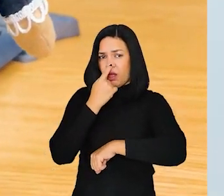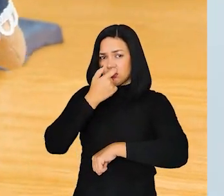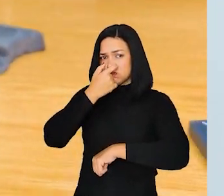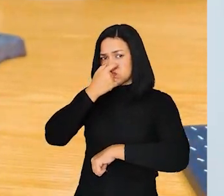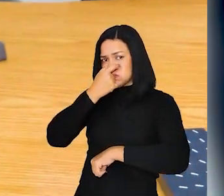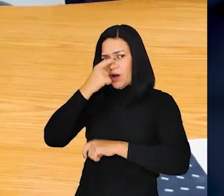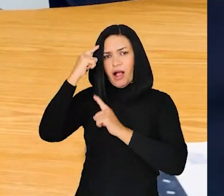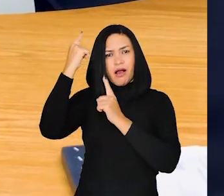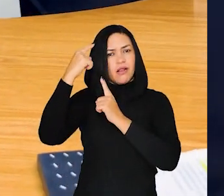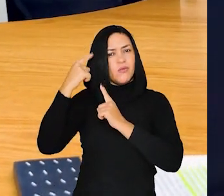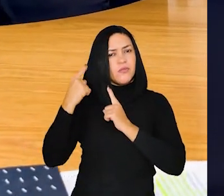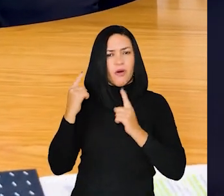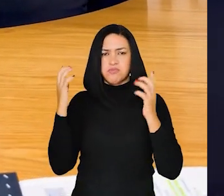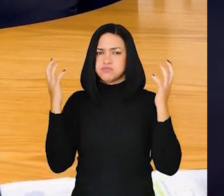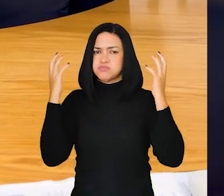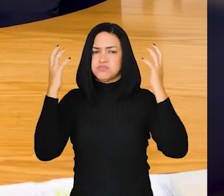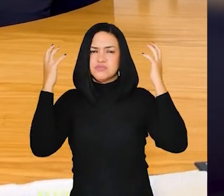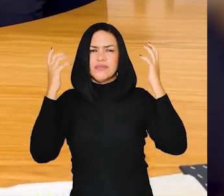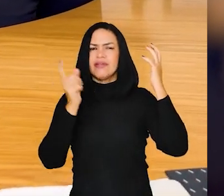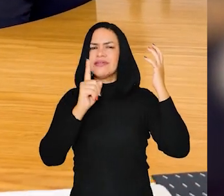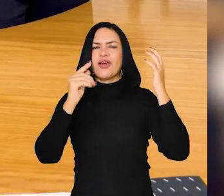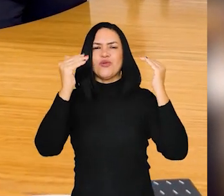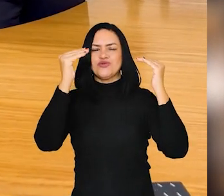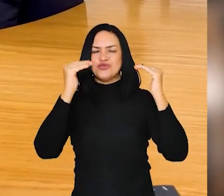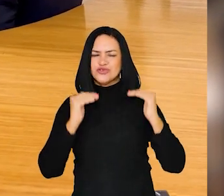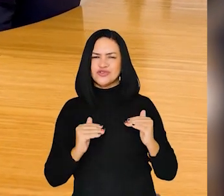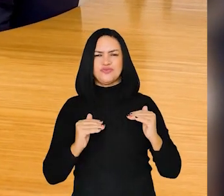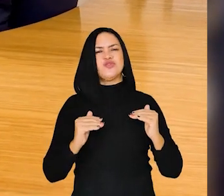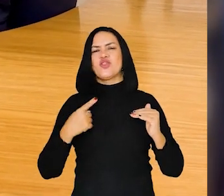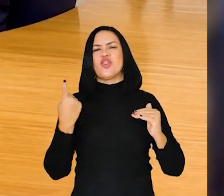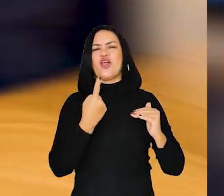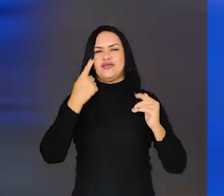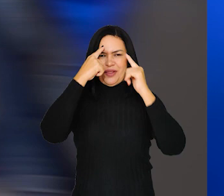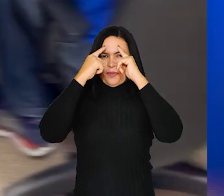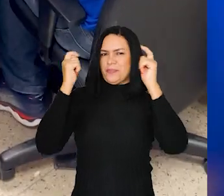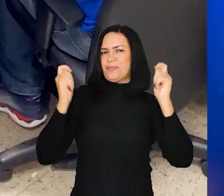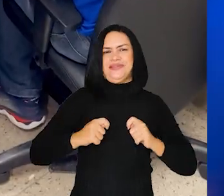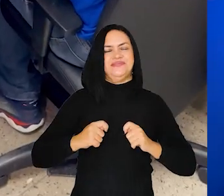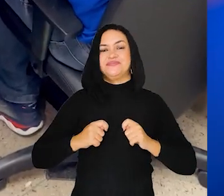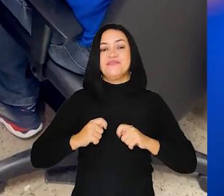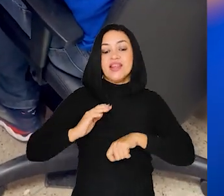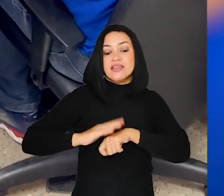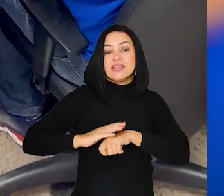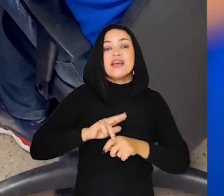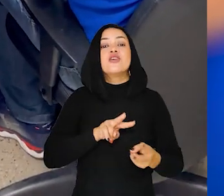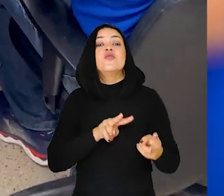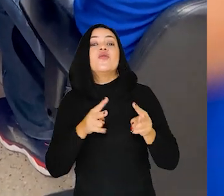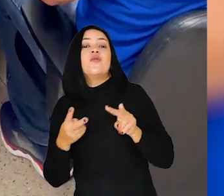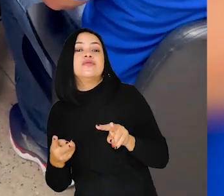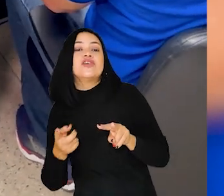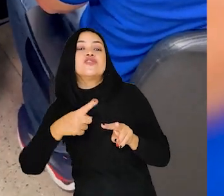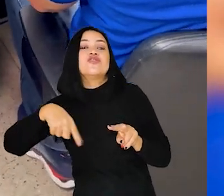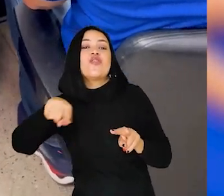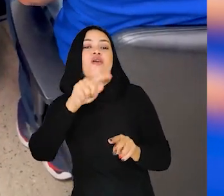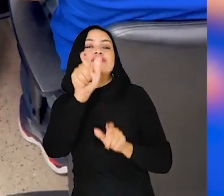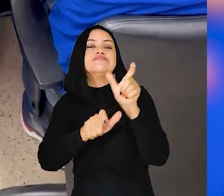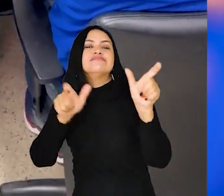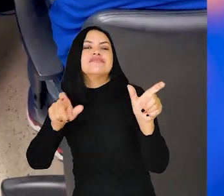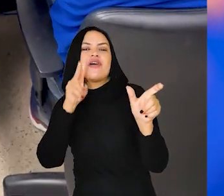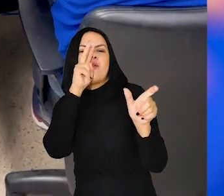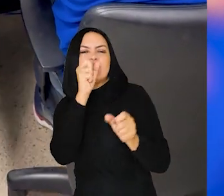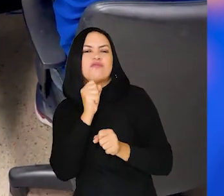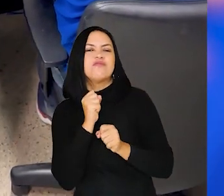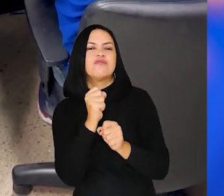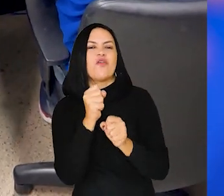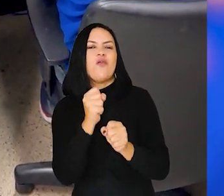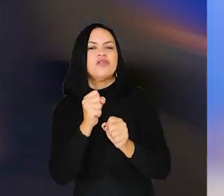nariz largo, cabelos crespos, não diminui em nada a nossa capacidade. Ao contrário, nos faz